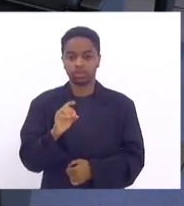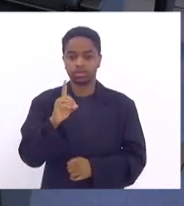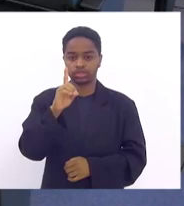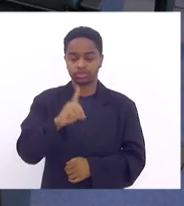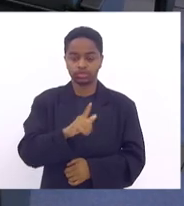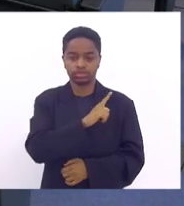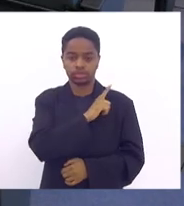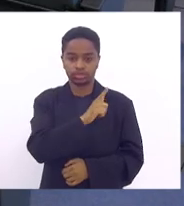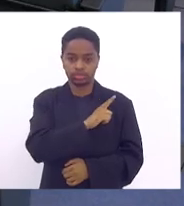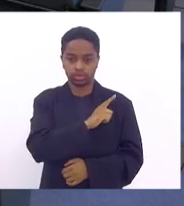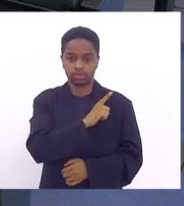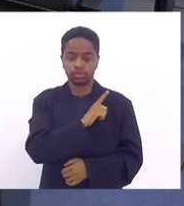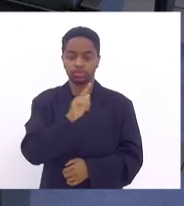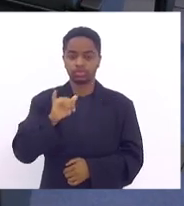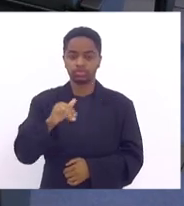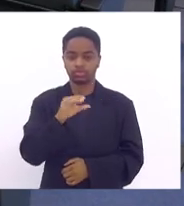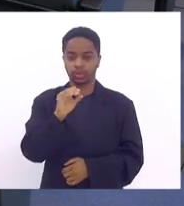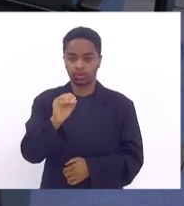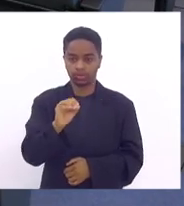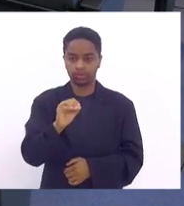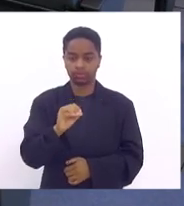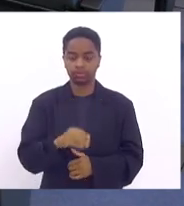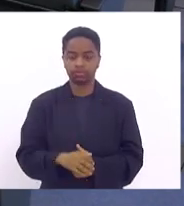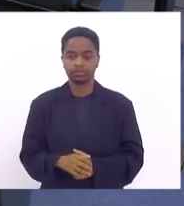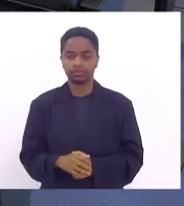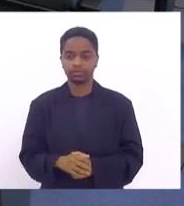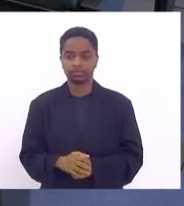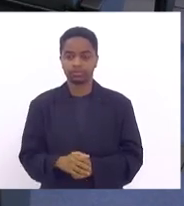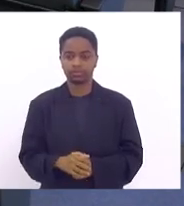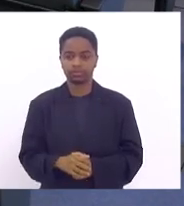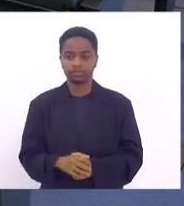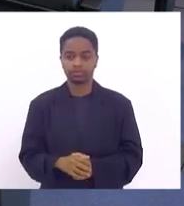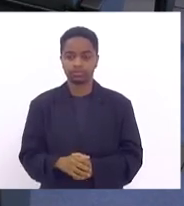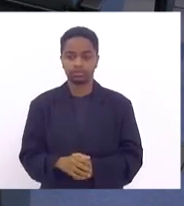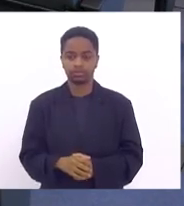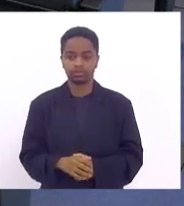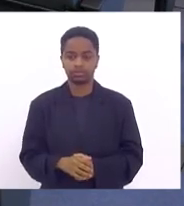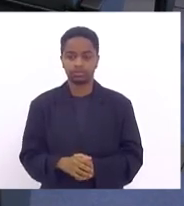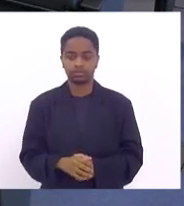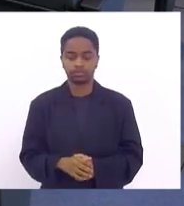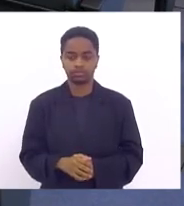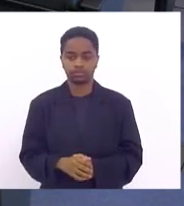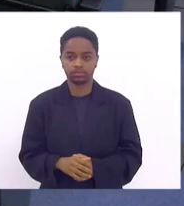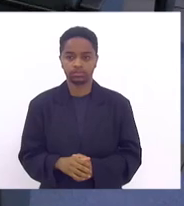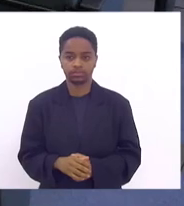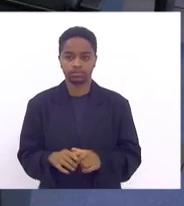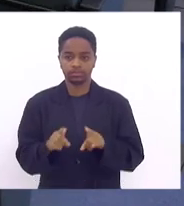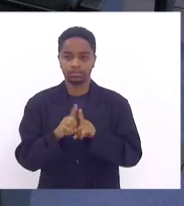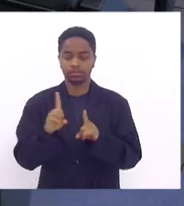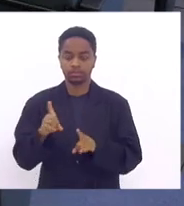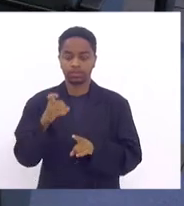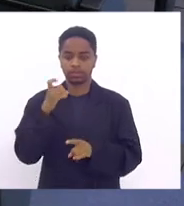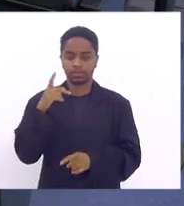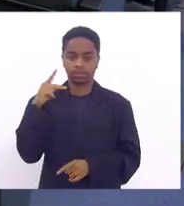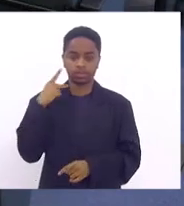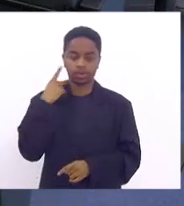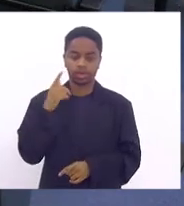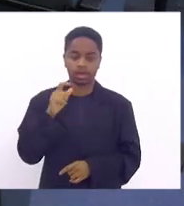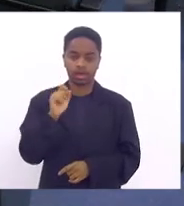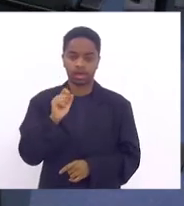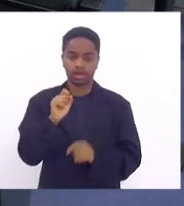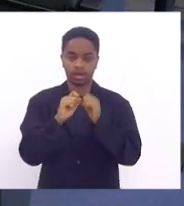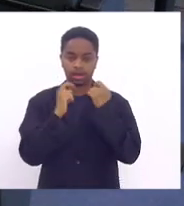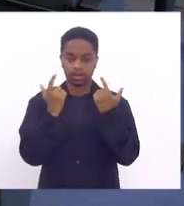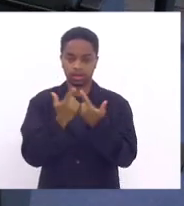Sen o Senor João Augusto Monteiro ao ex-procurador da ler Dr